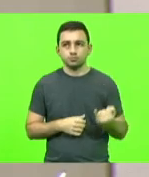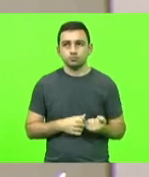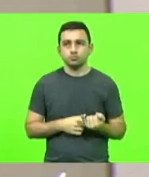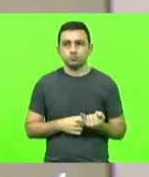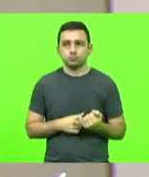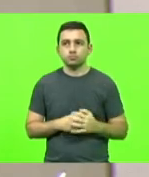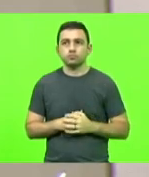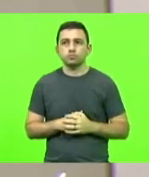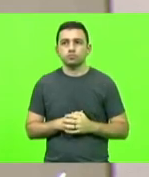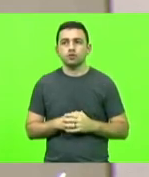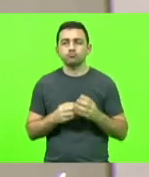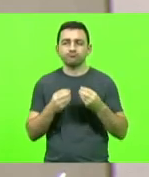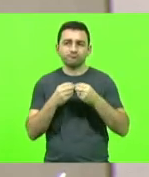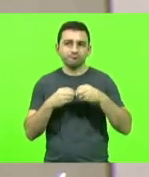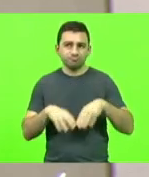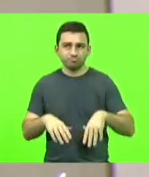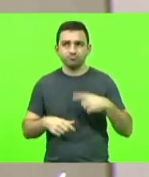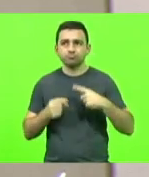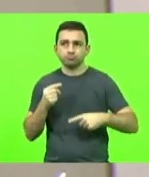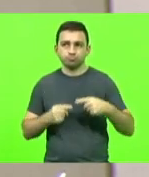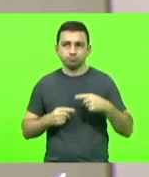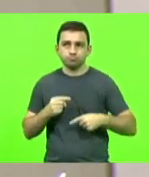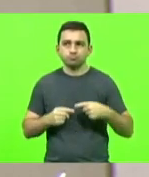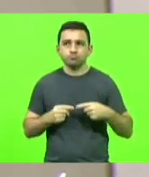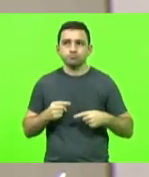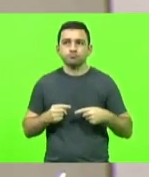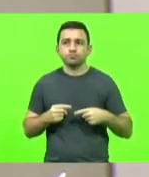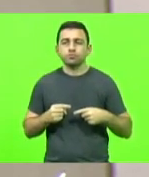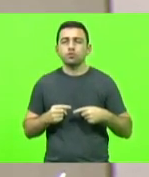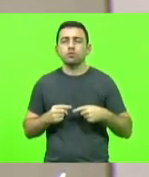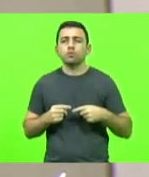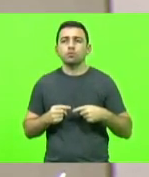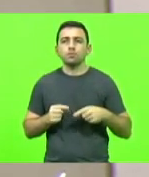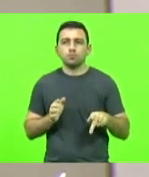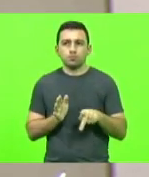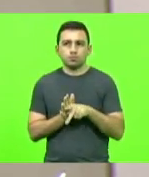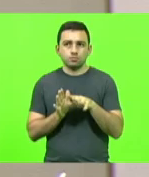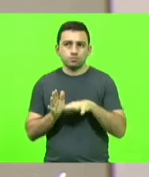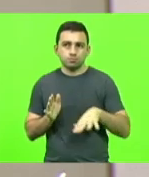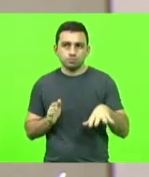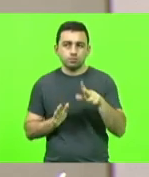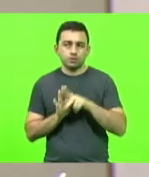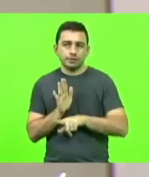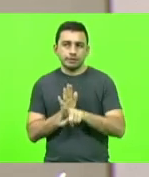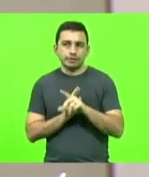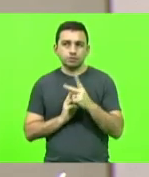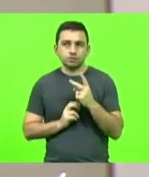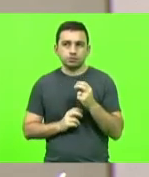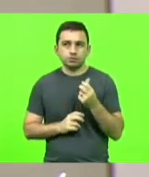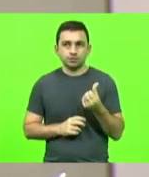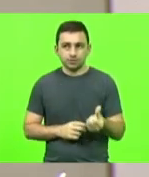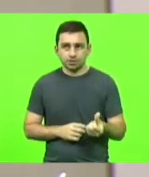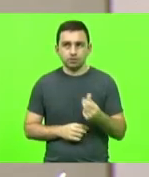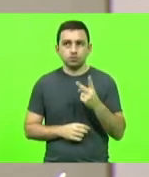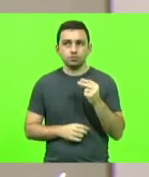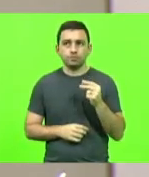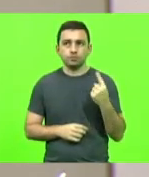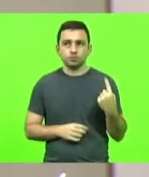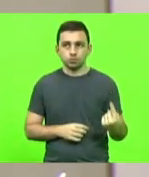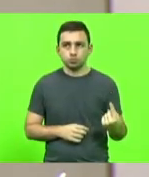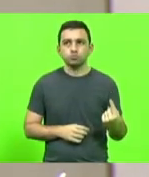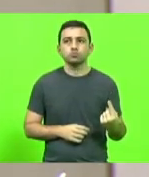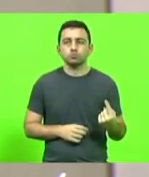Justiça, prejudicada a sua discussão e votação. Discussão e votação em turno único do projeto de lei 206.2/2021, autor deputado